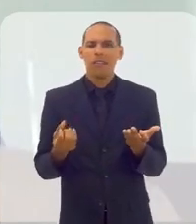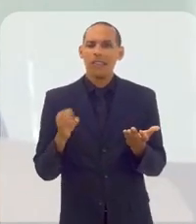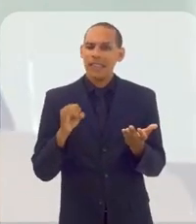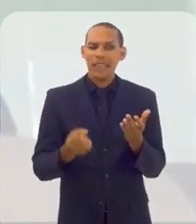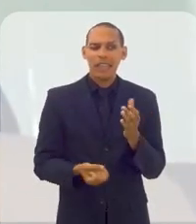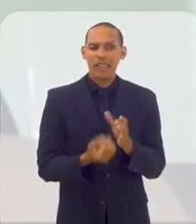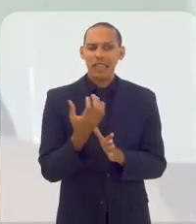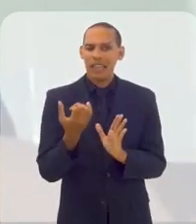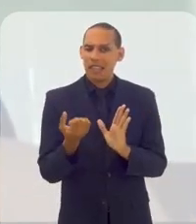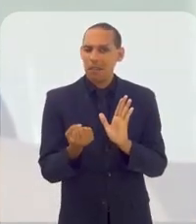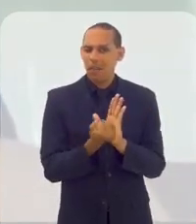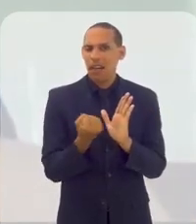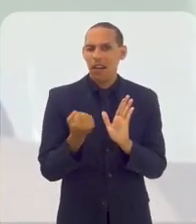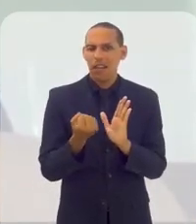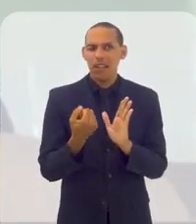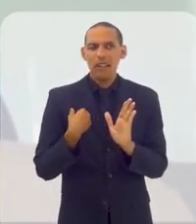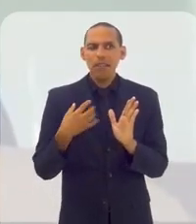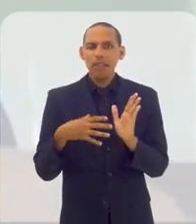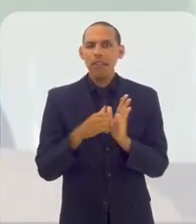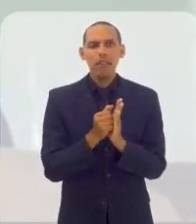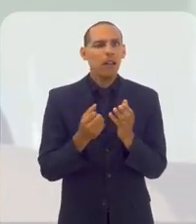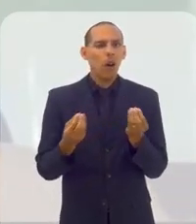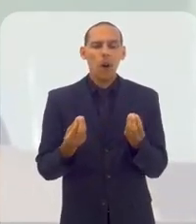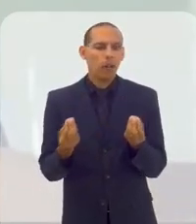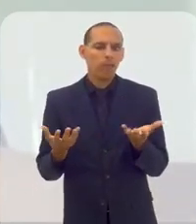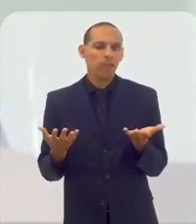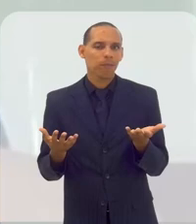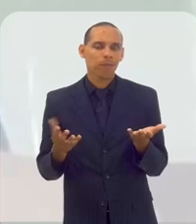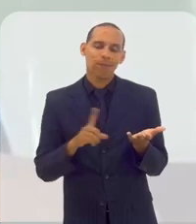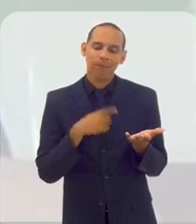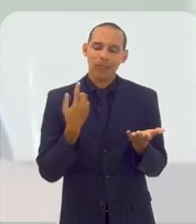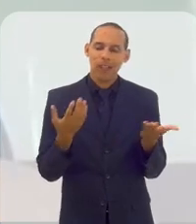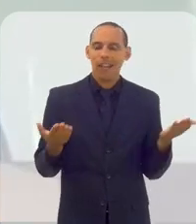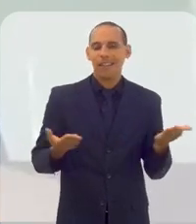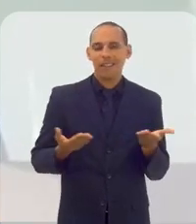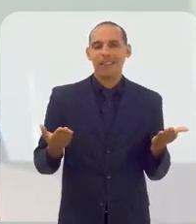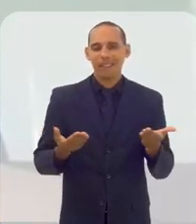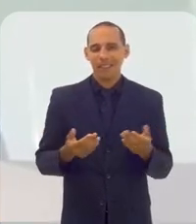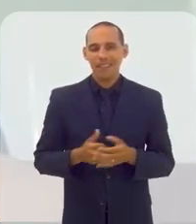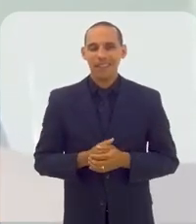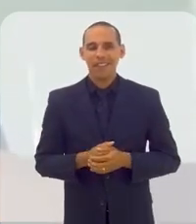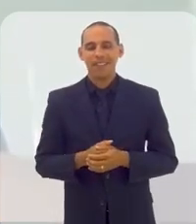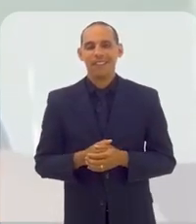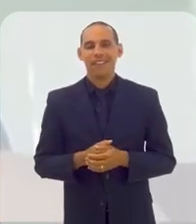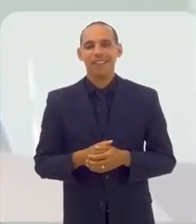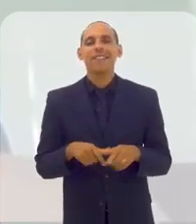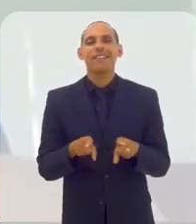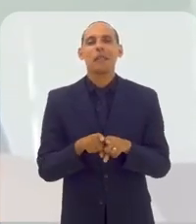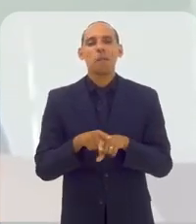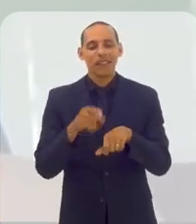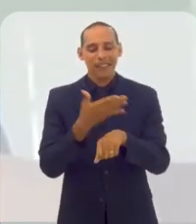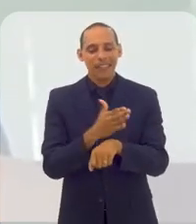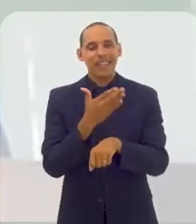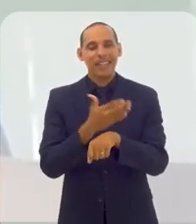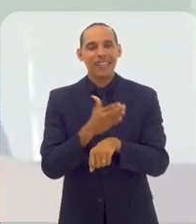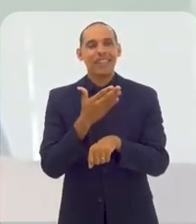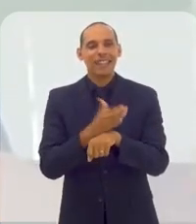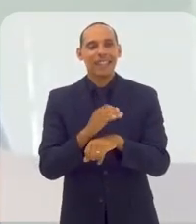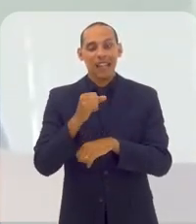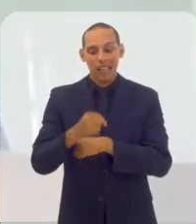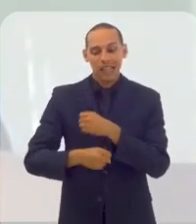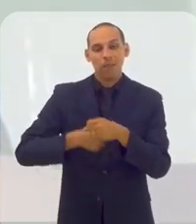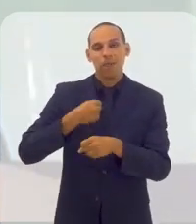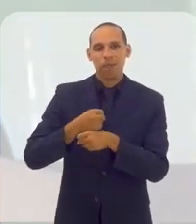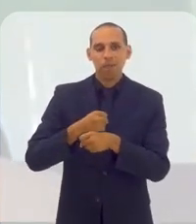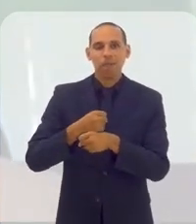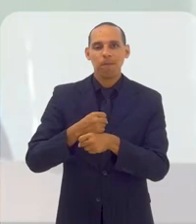se você cria uma marca como é que você né registra essa marca então a gente está também capacitando